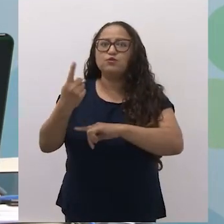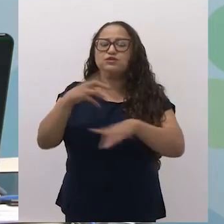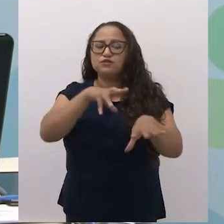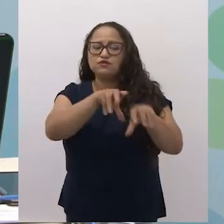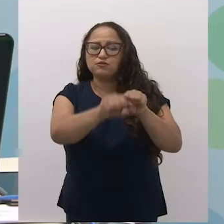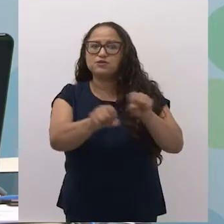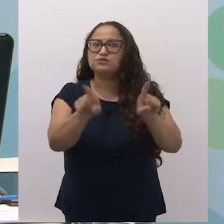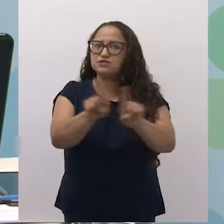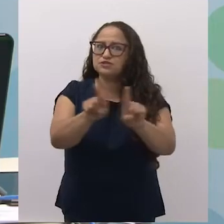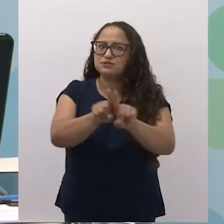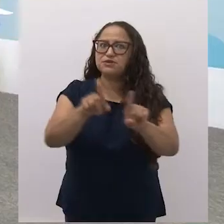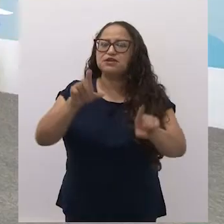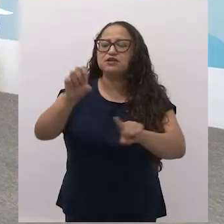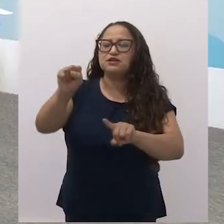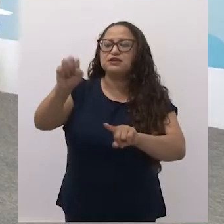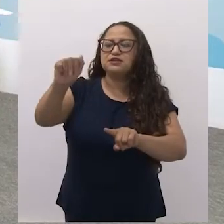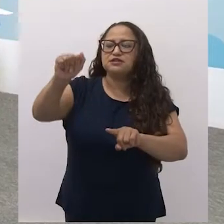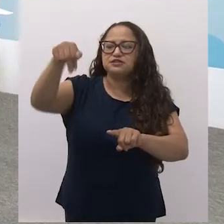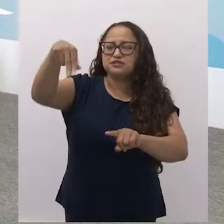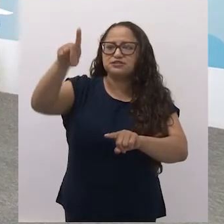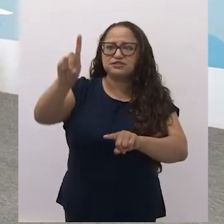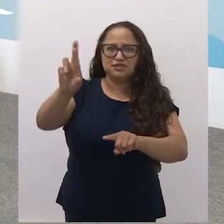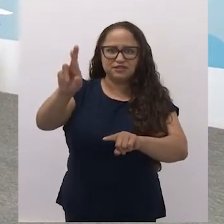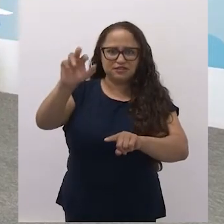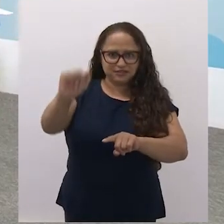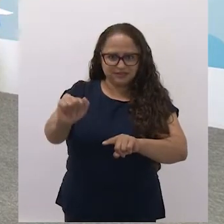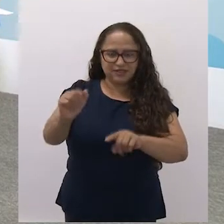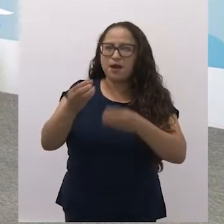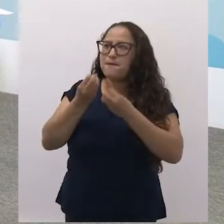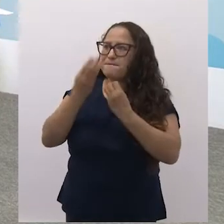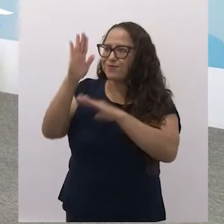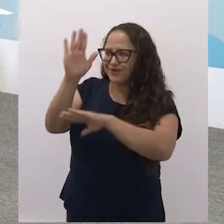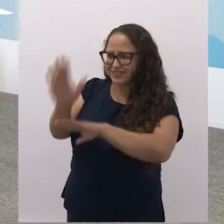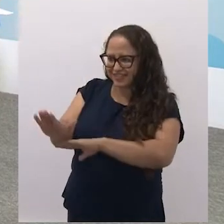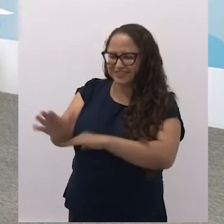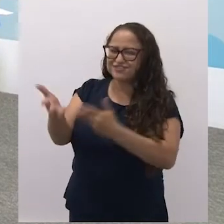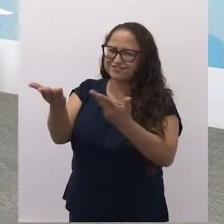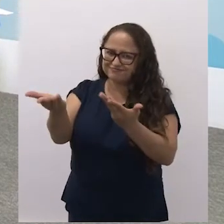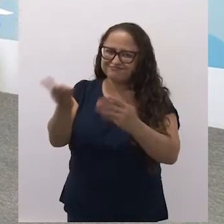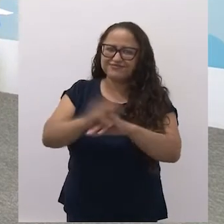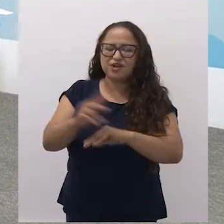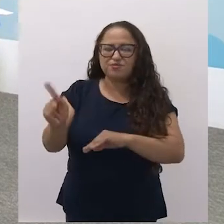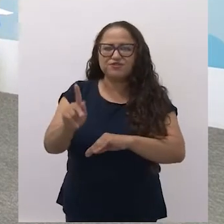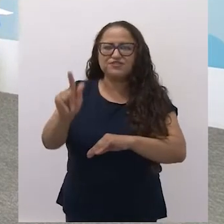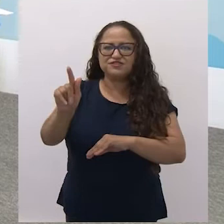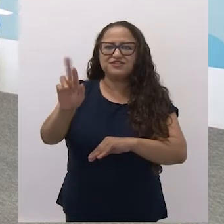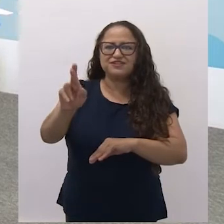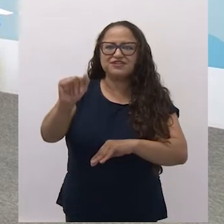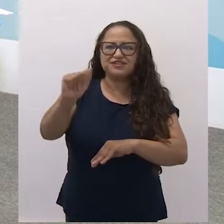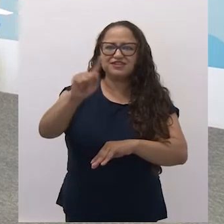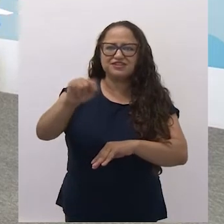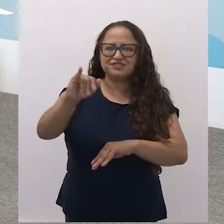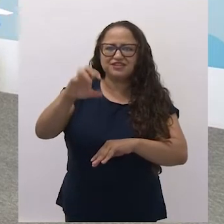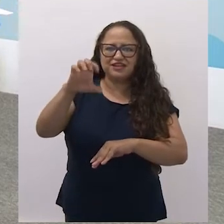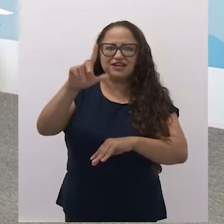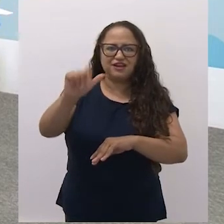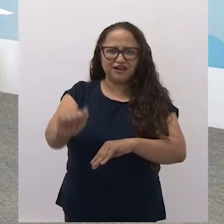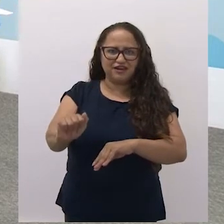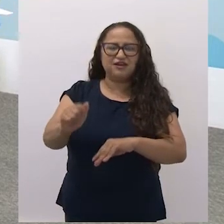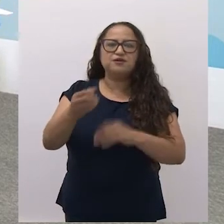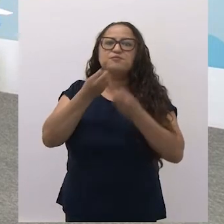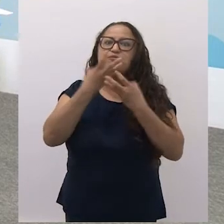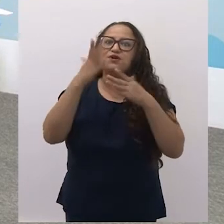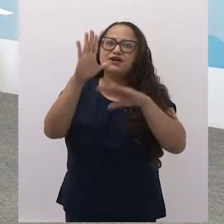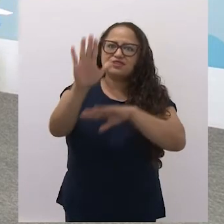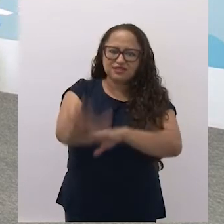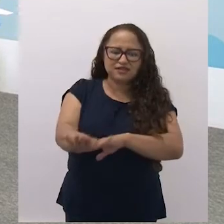professora Sandra Jardim, que está aqui do meu lado. Boa tarde, Sandra. Boa tarde, professora Graziela. Boa tarde, professores e